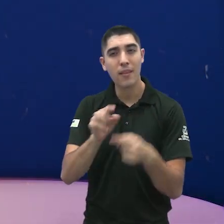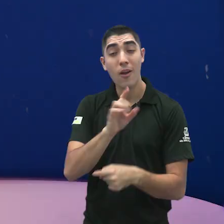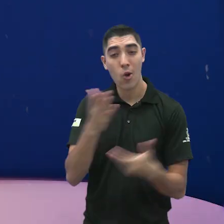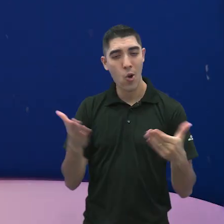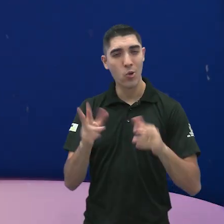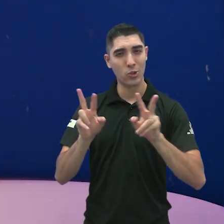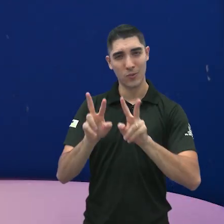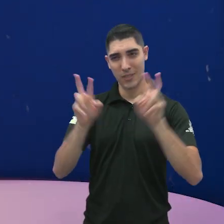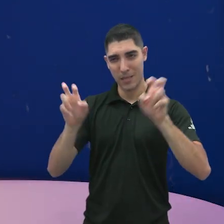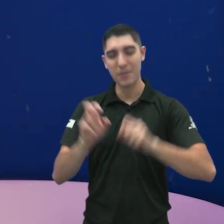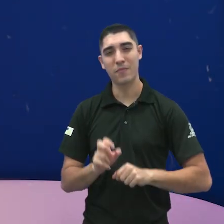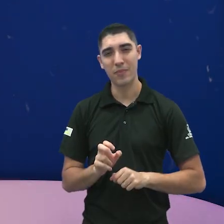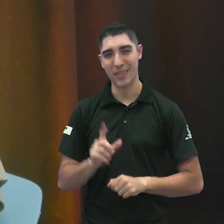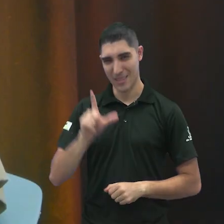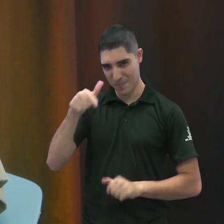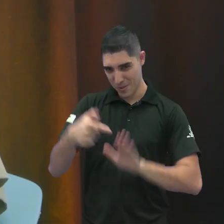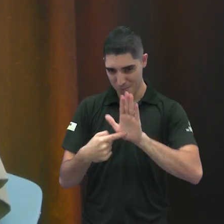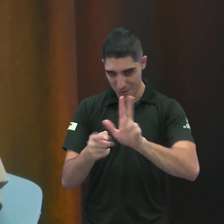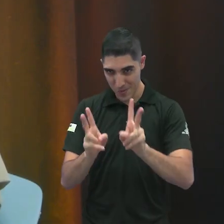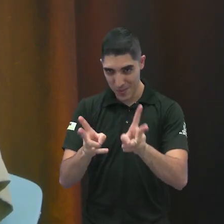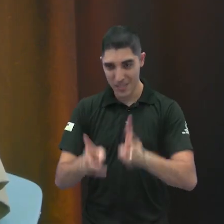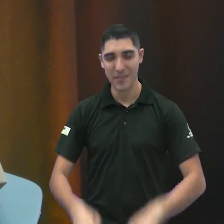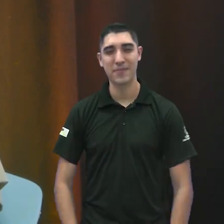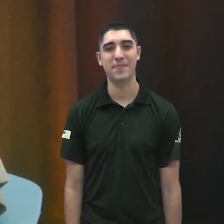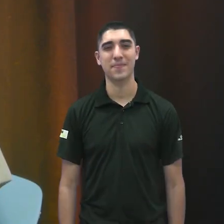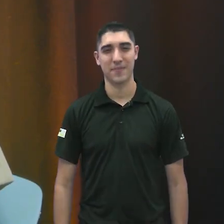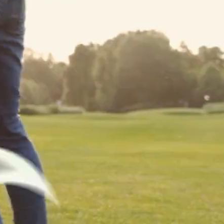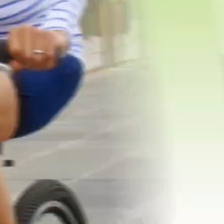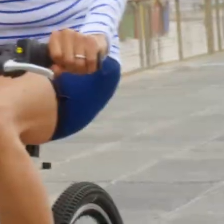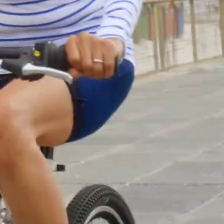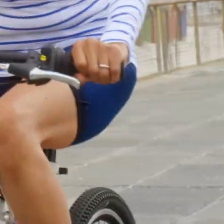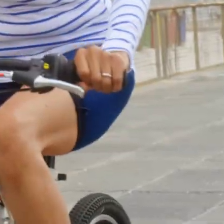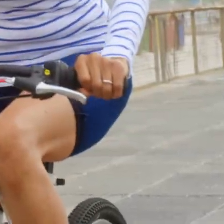diretamente com tudo que estamos discutindo hoje. Voltamos já já.